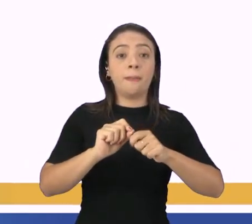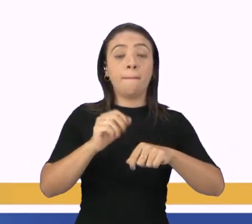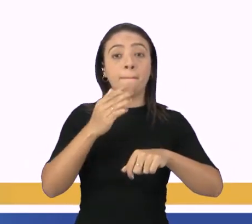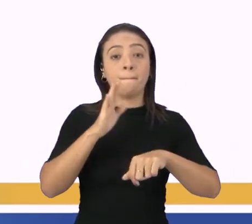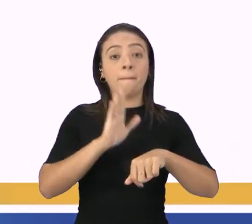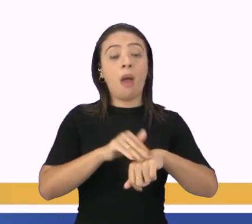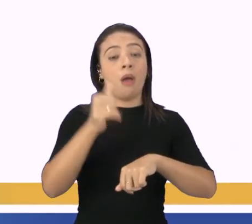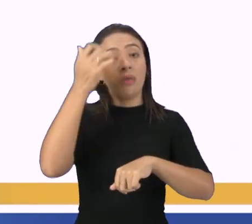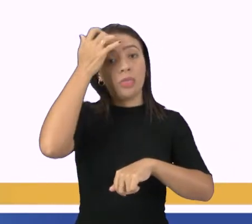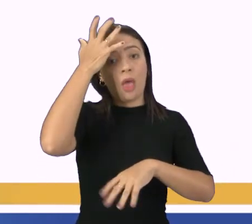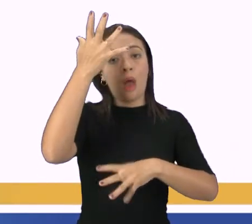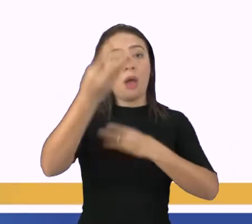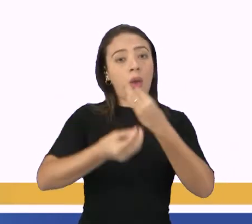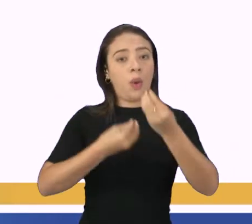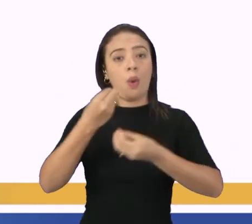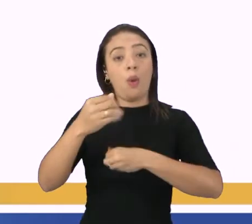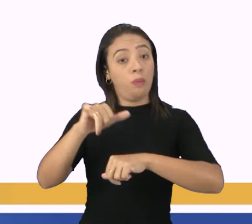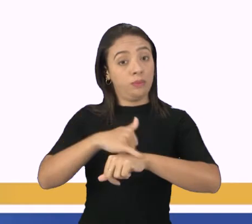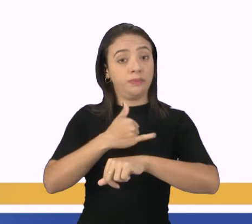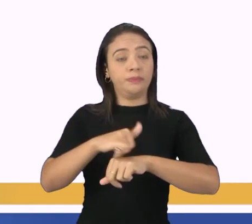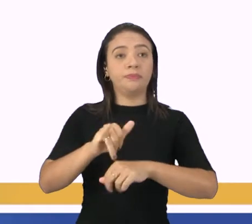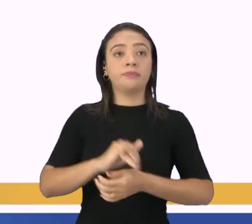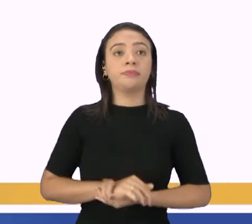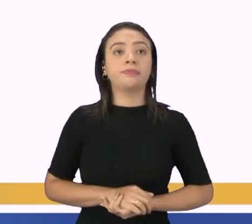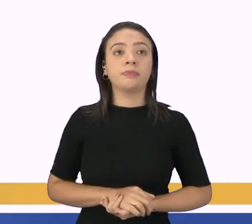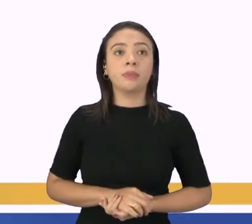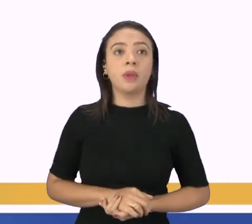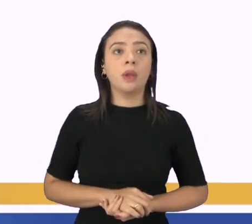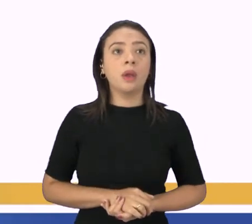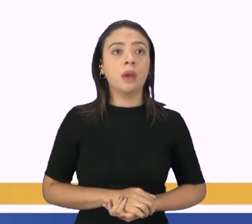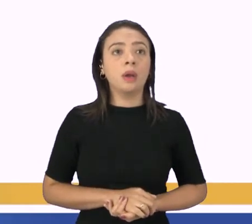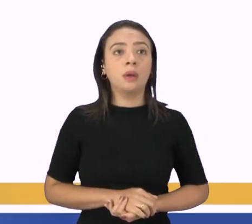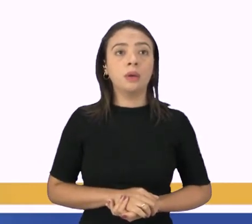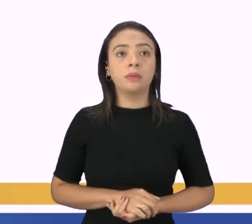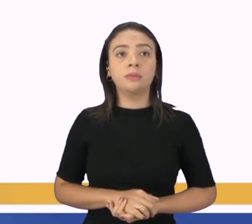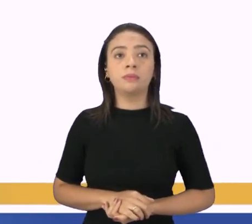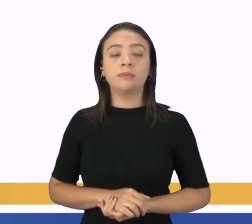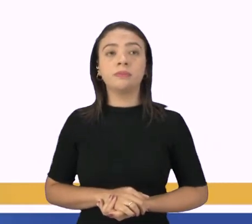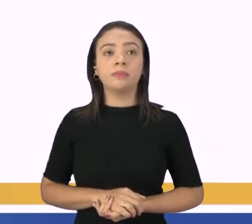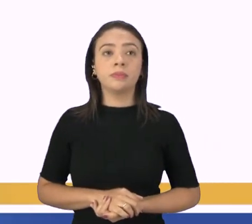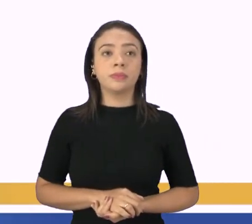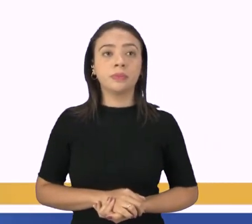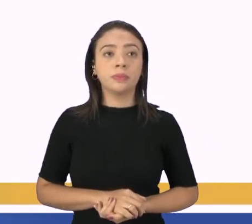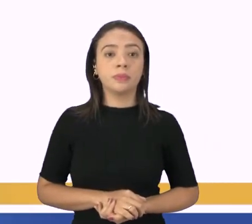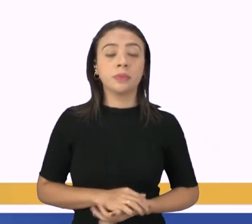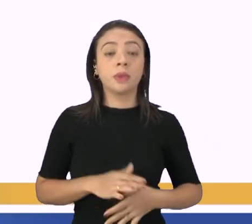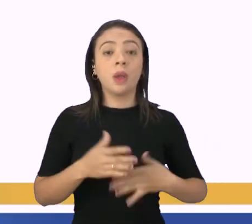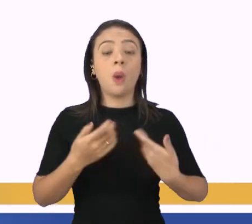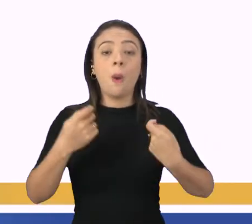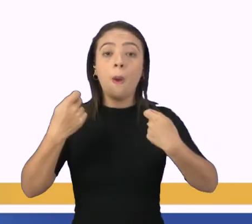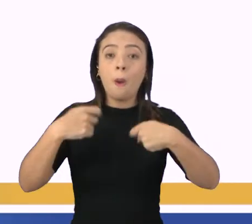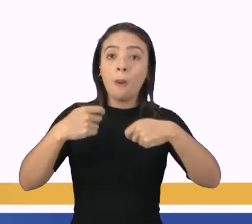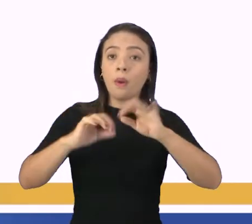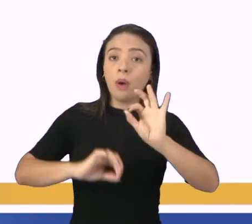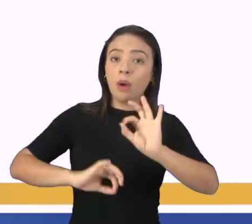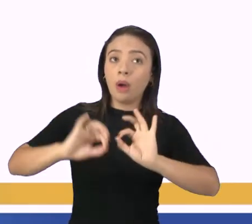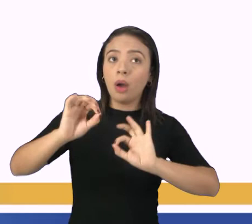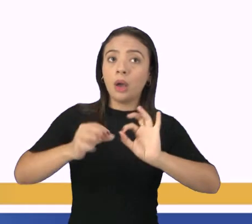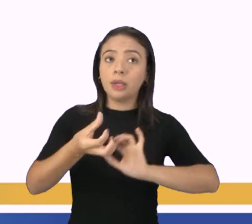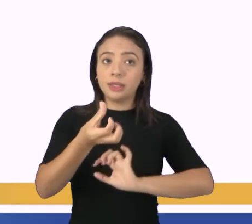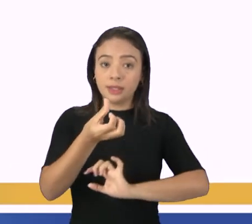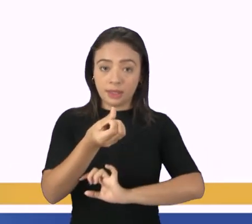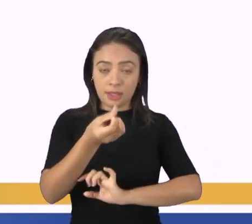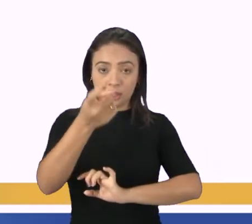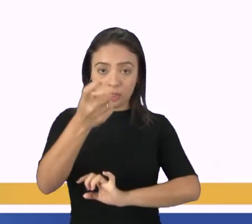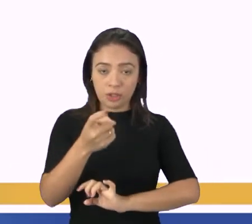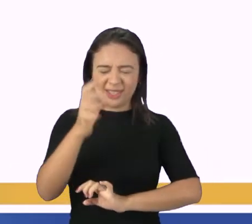prática. Como faz de uma maneira prática? Eu vou mudar os termos de lado. Então, eu preciso deixar só o 6x